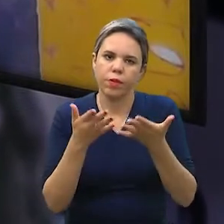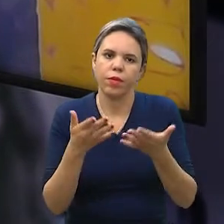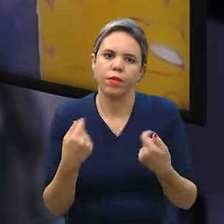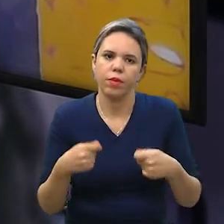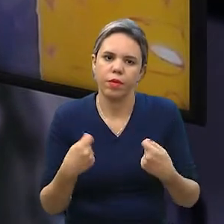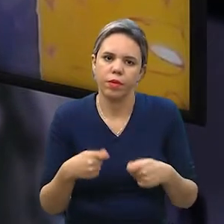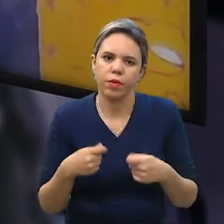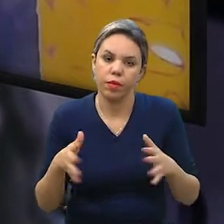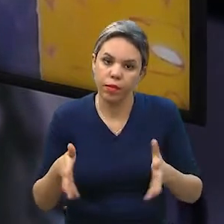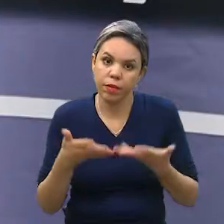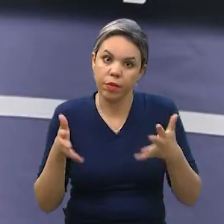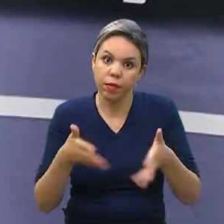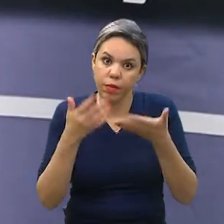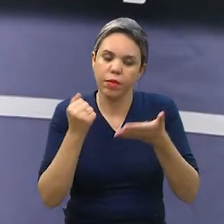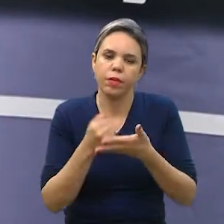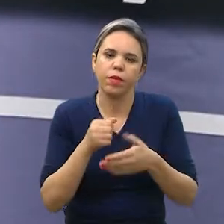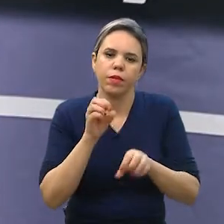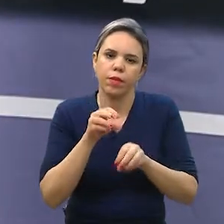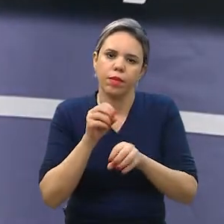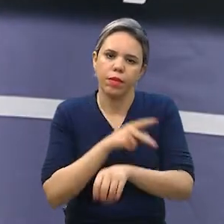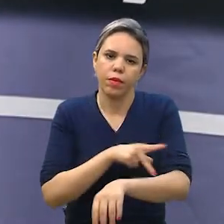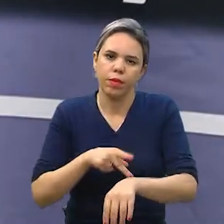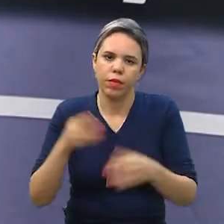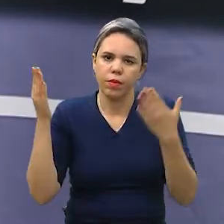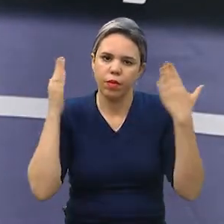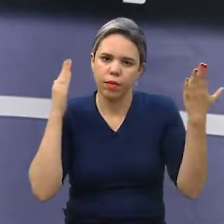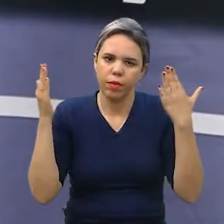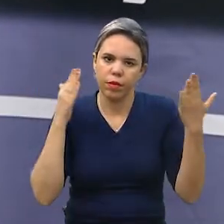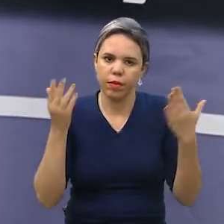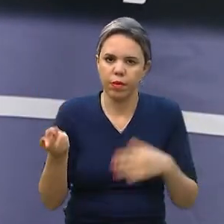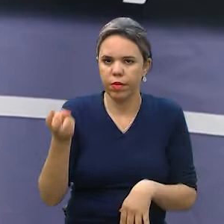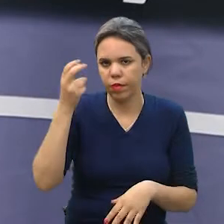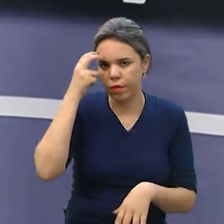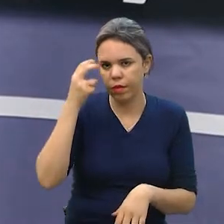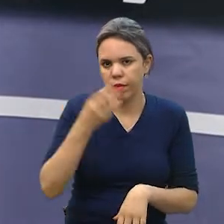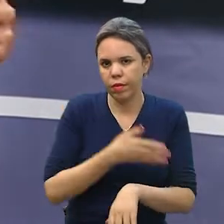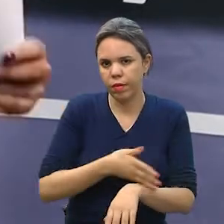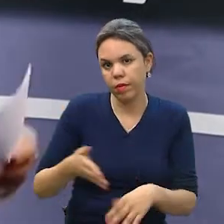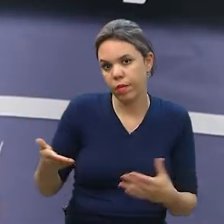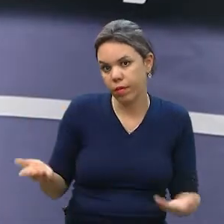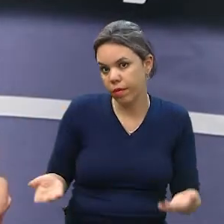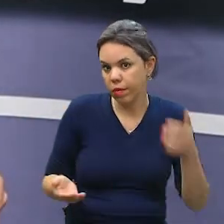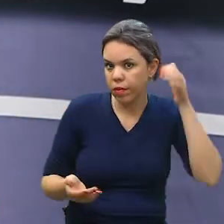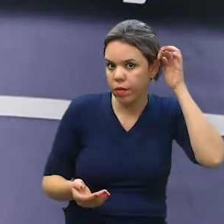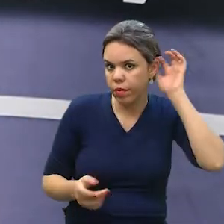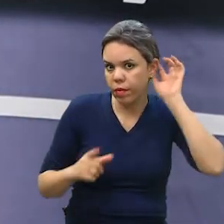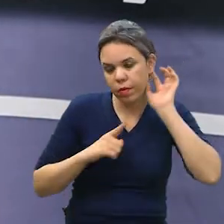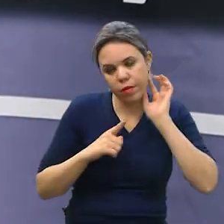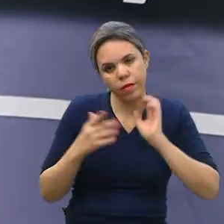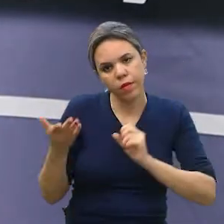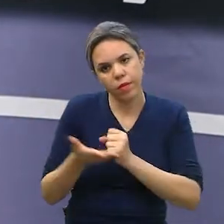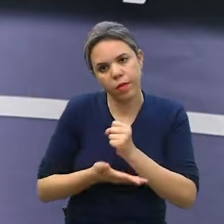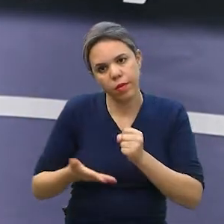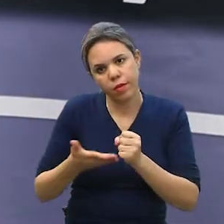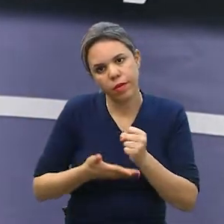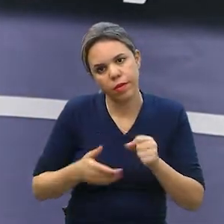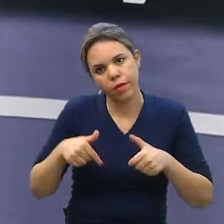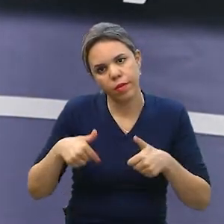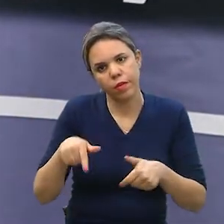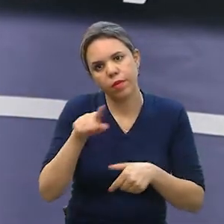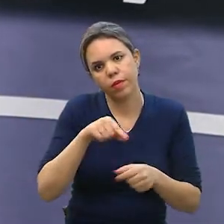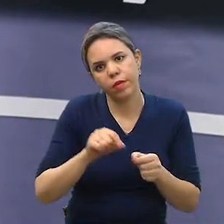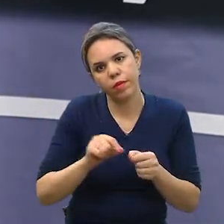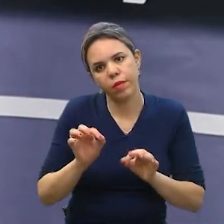precisa muito de estímulo pedagógico, psicológico, cultural, né? E então, tendo isso como base, que tipos de